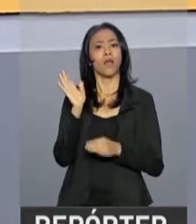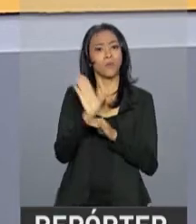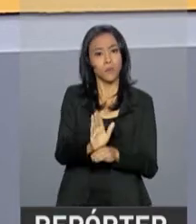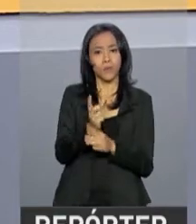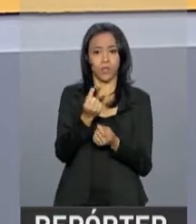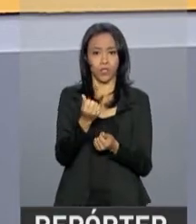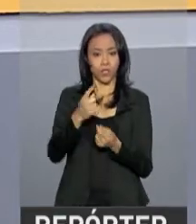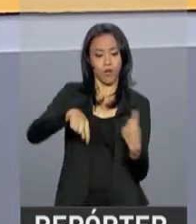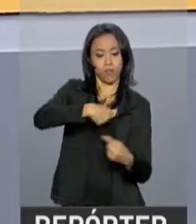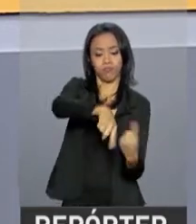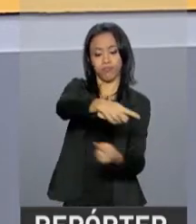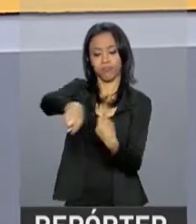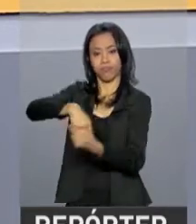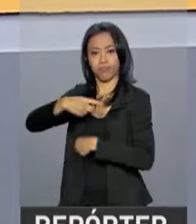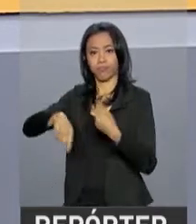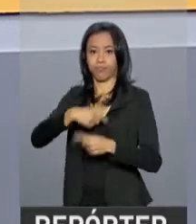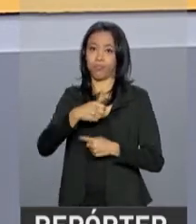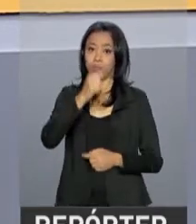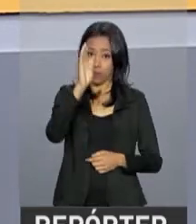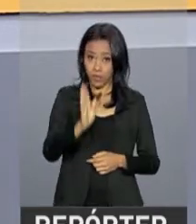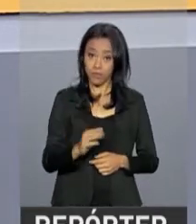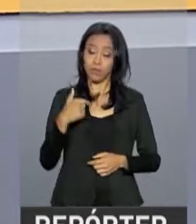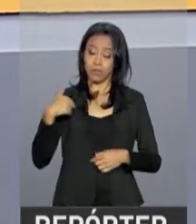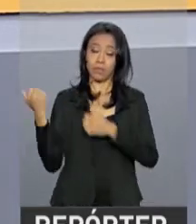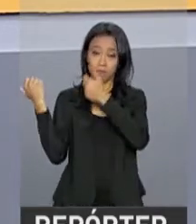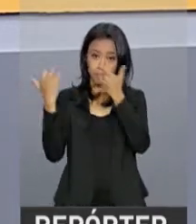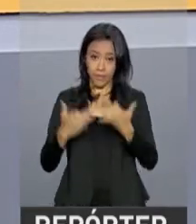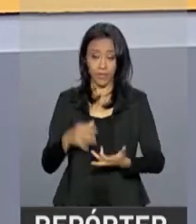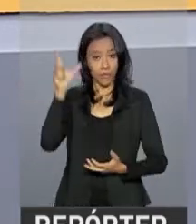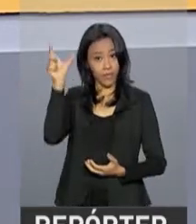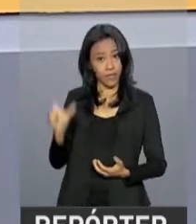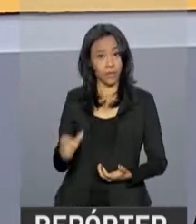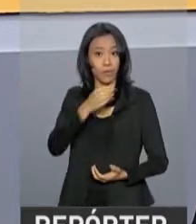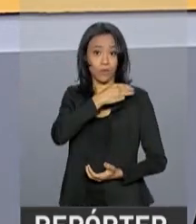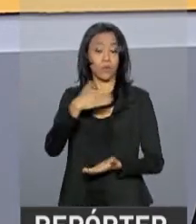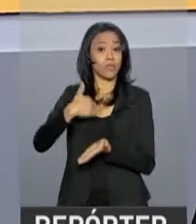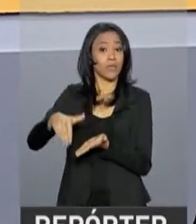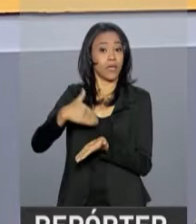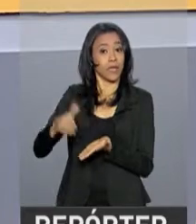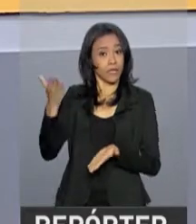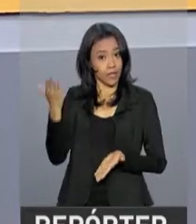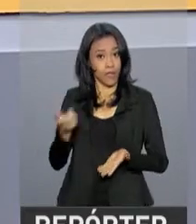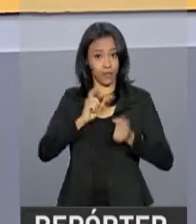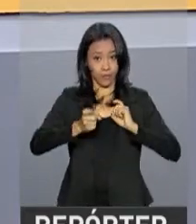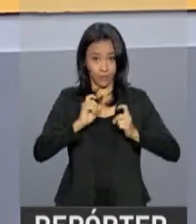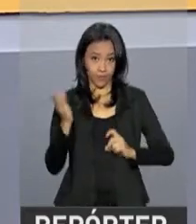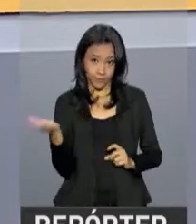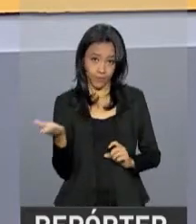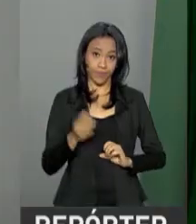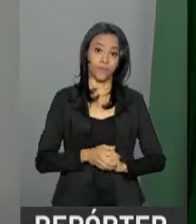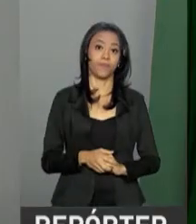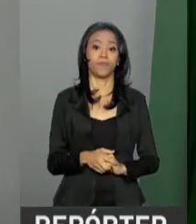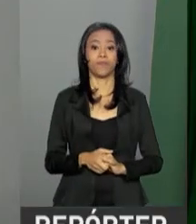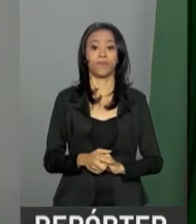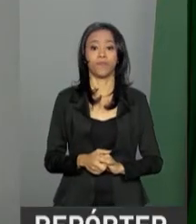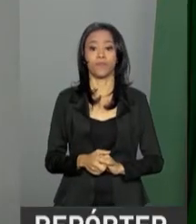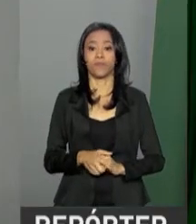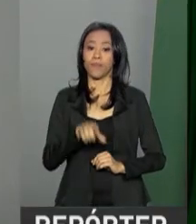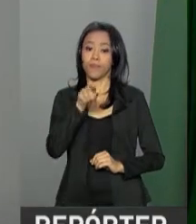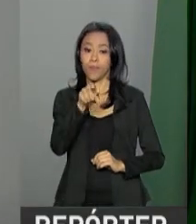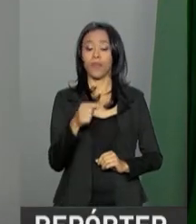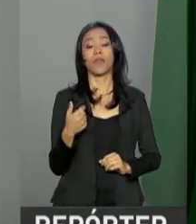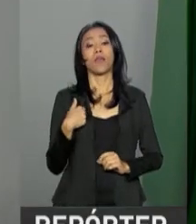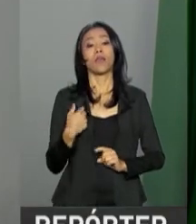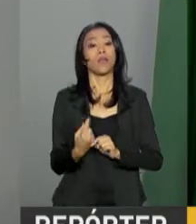do país como explica o secretário executivo do ministério do planejamento gleisson rubim de